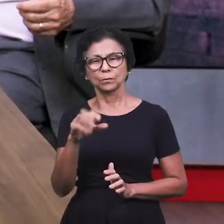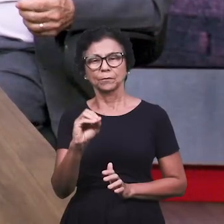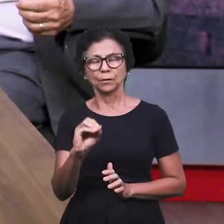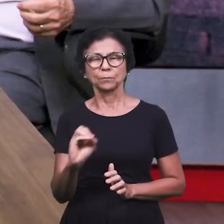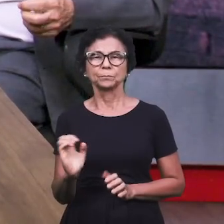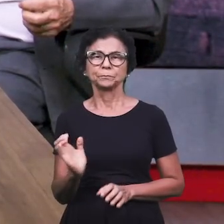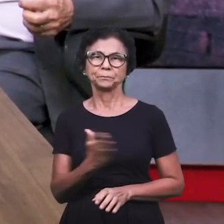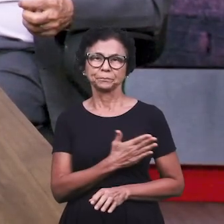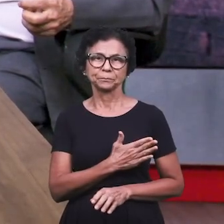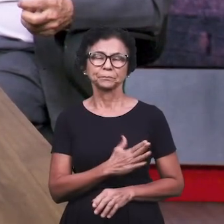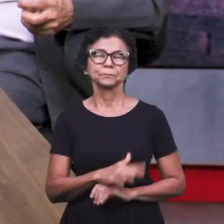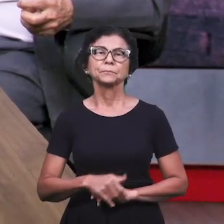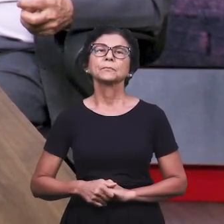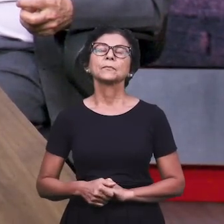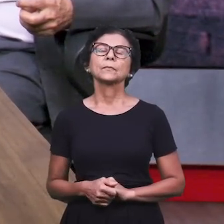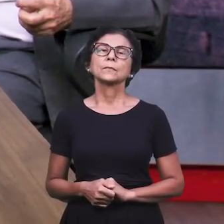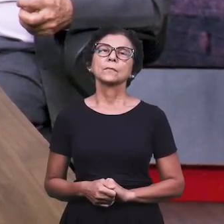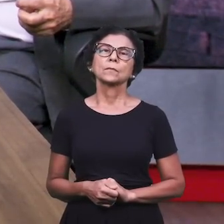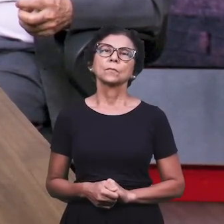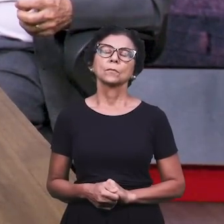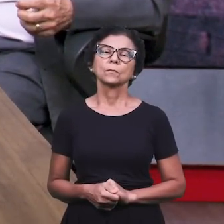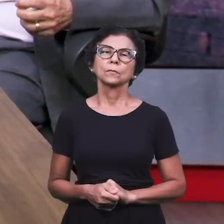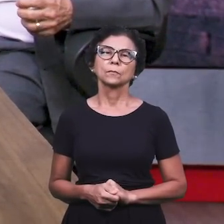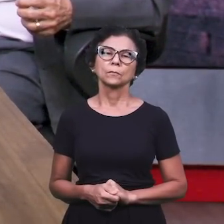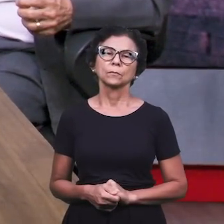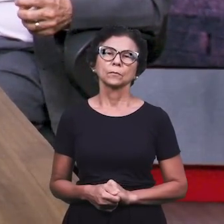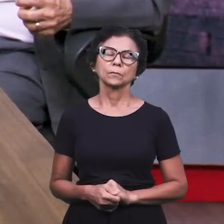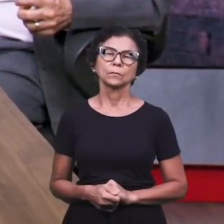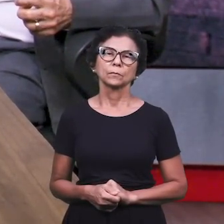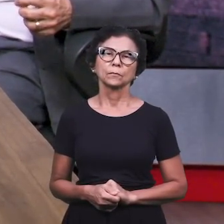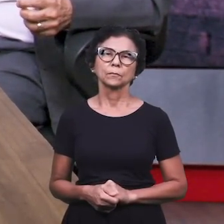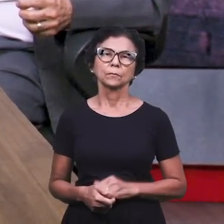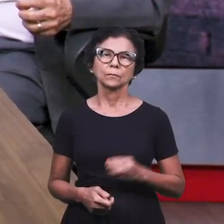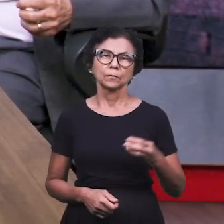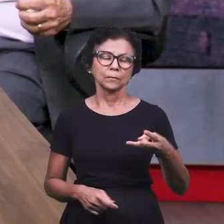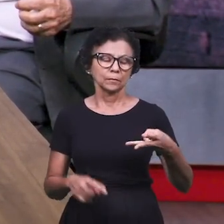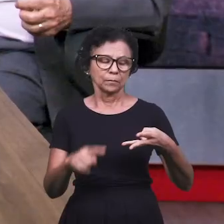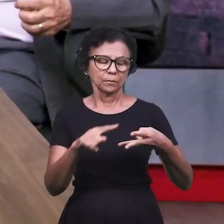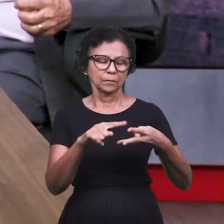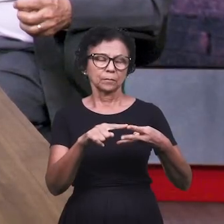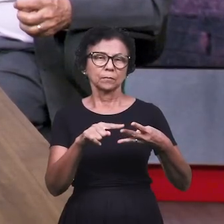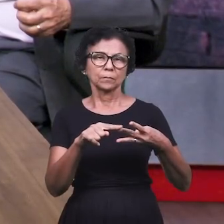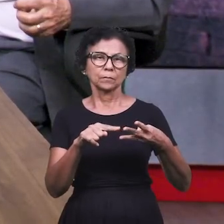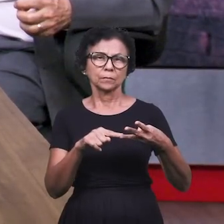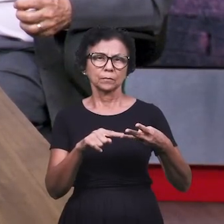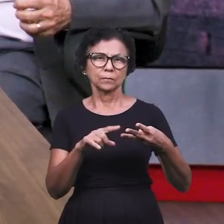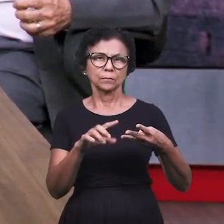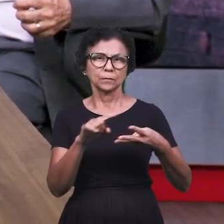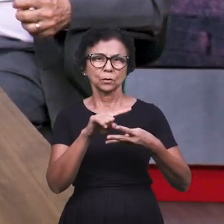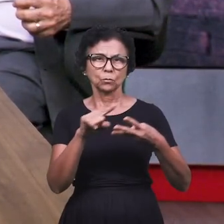também a outra. Bom, Tiago Menor, Tiago Maior, você comentou sobre Tiago Maior, né?